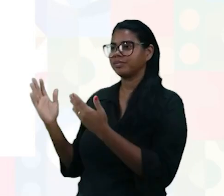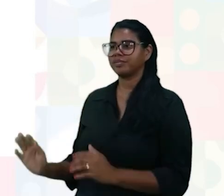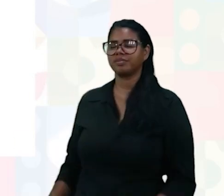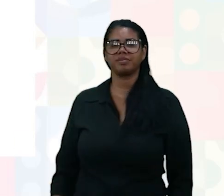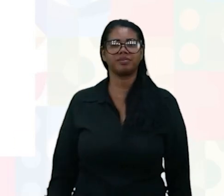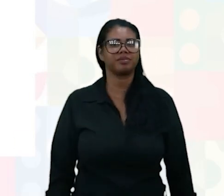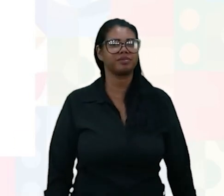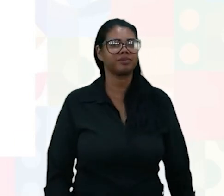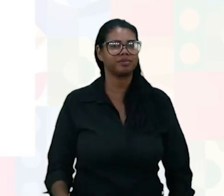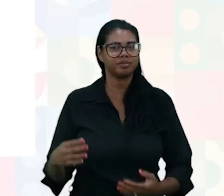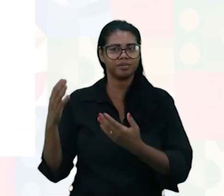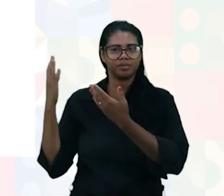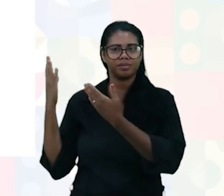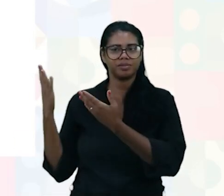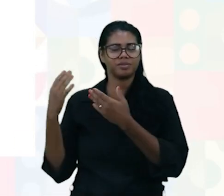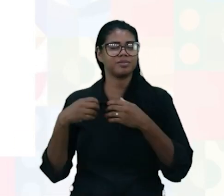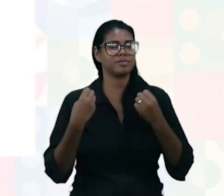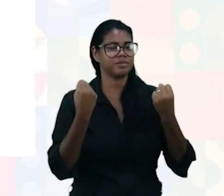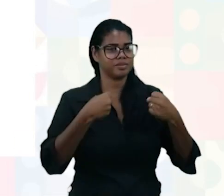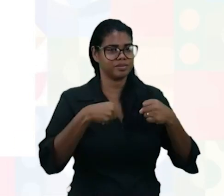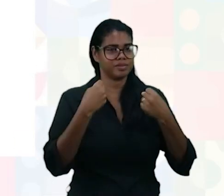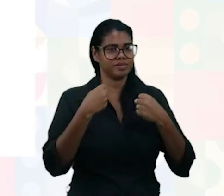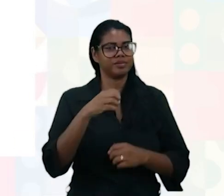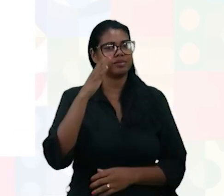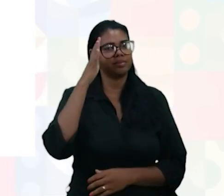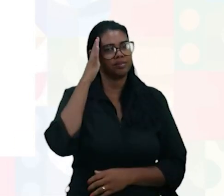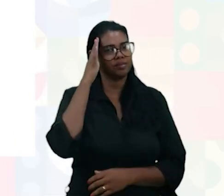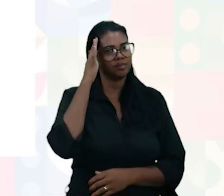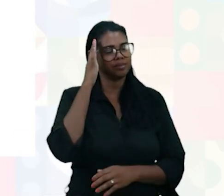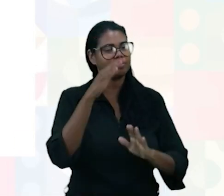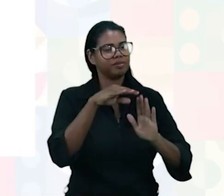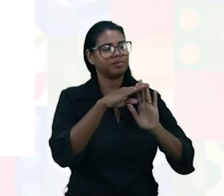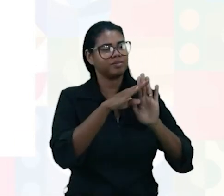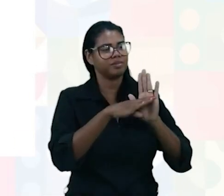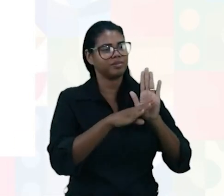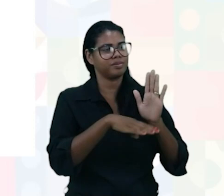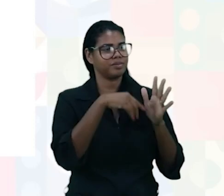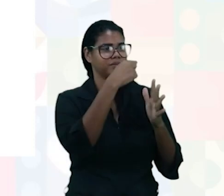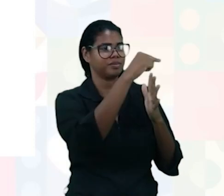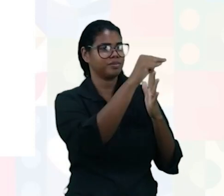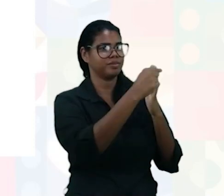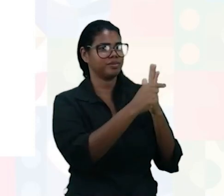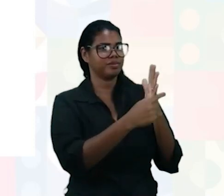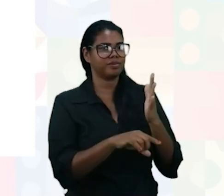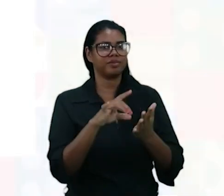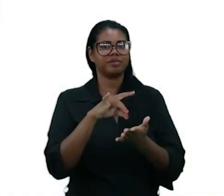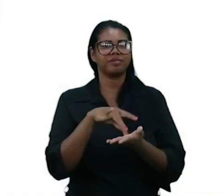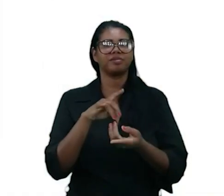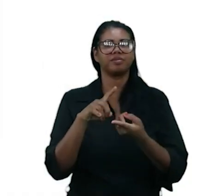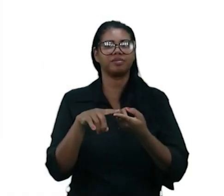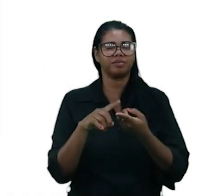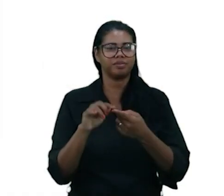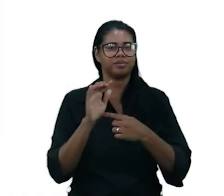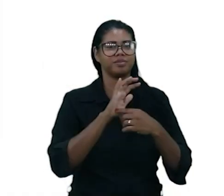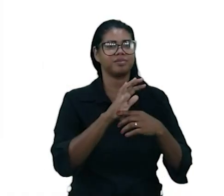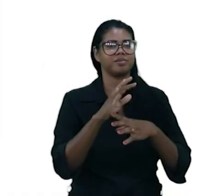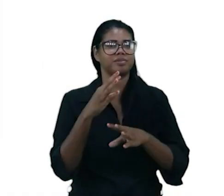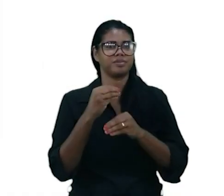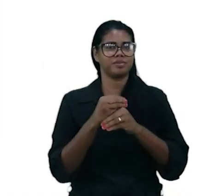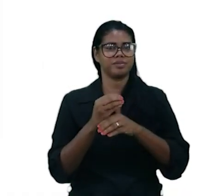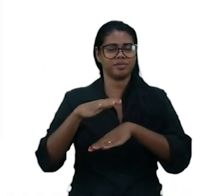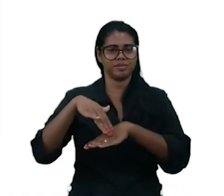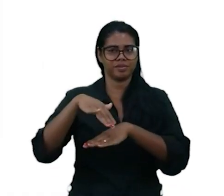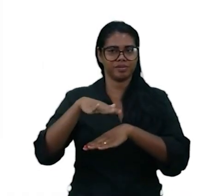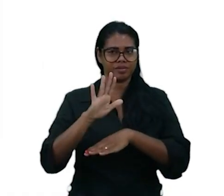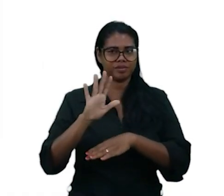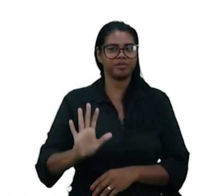A gente também tem que entender que a classificação ela tem uma decomposição hierárquica, ou seja, tem uma área maior